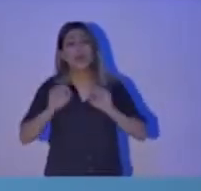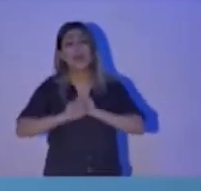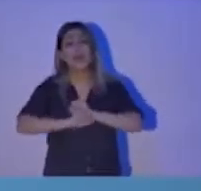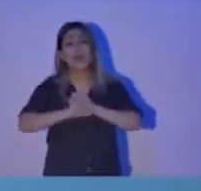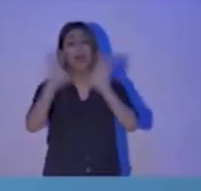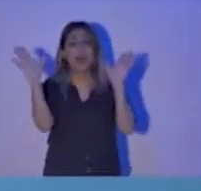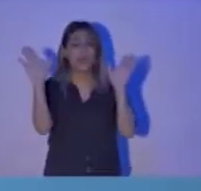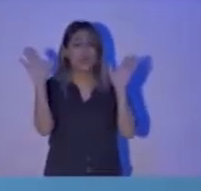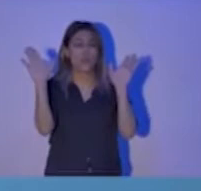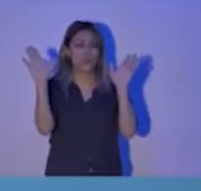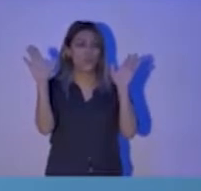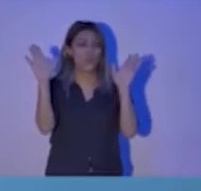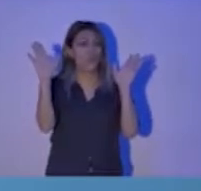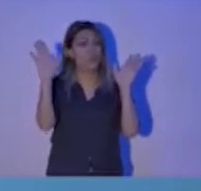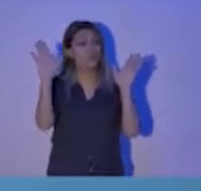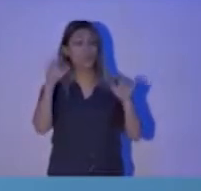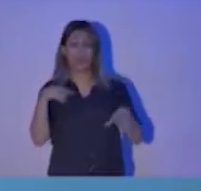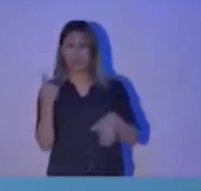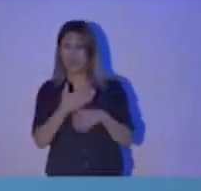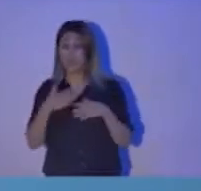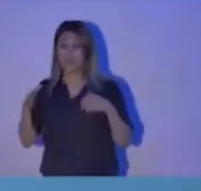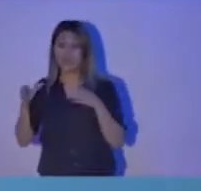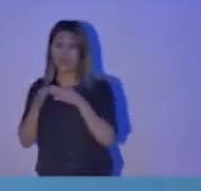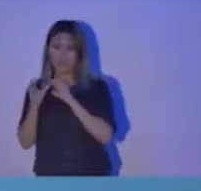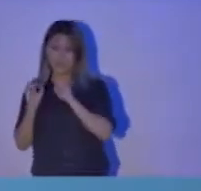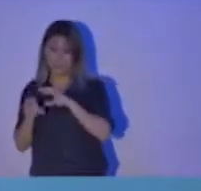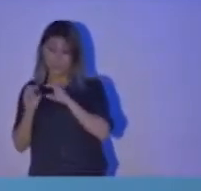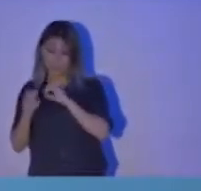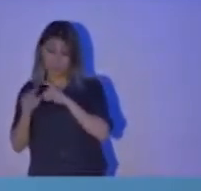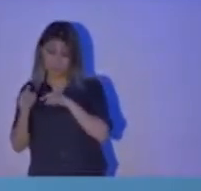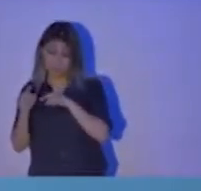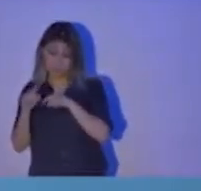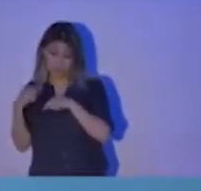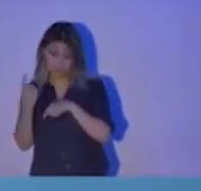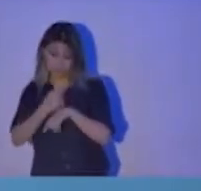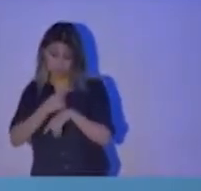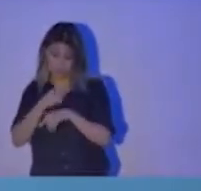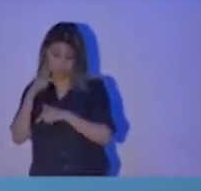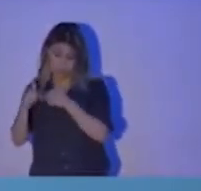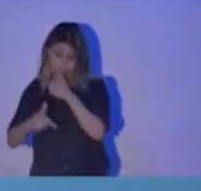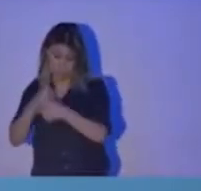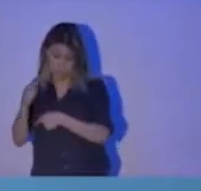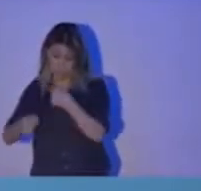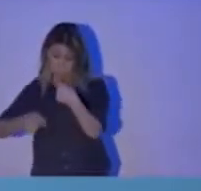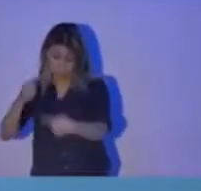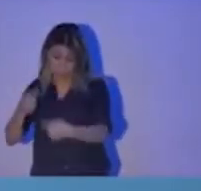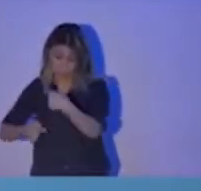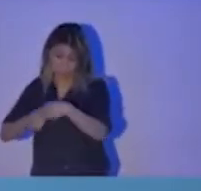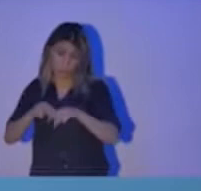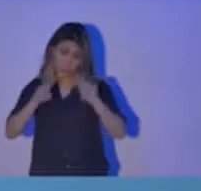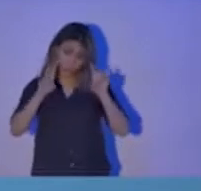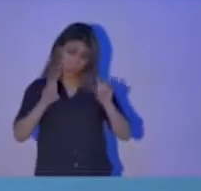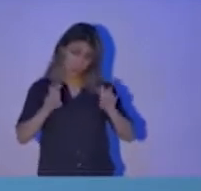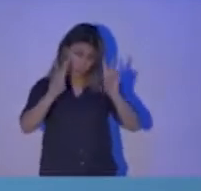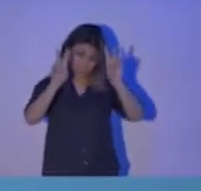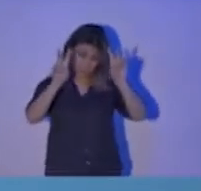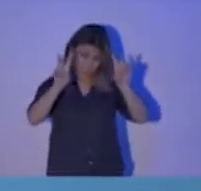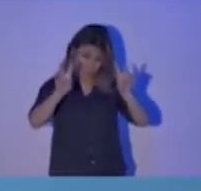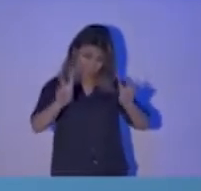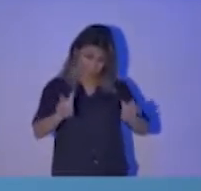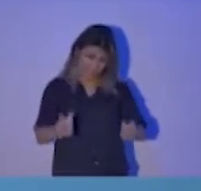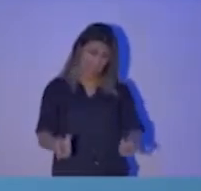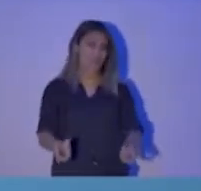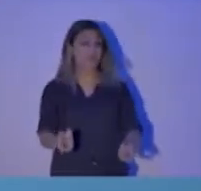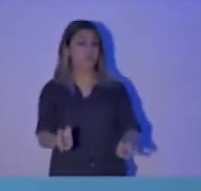não só da Comissão de Educação, mas também da Frente Parlamentar Mista, da Comissão Externa, que é presidida pela deputada Tábata, que tem o